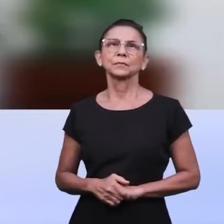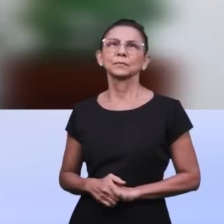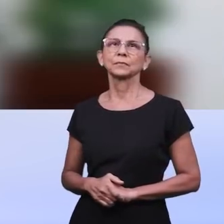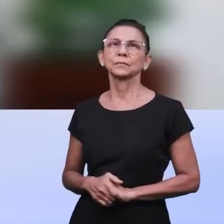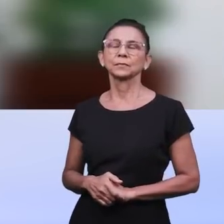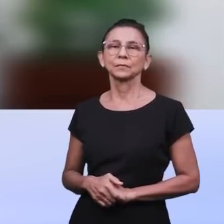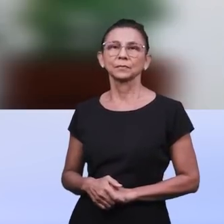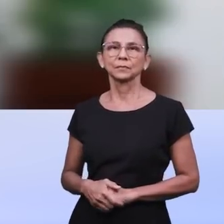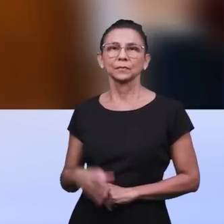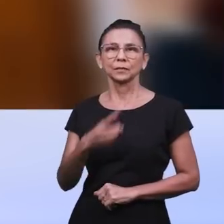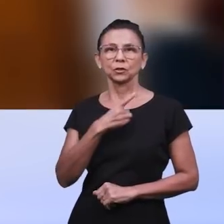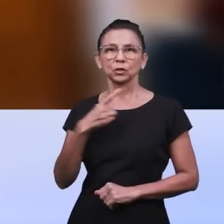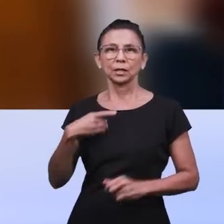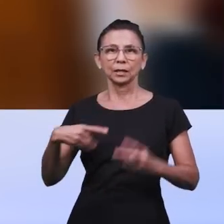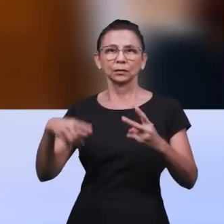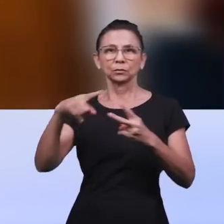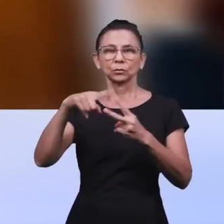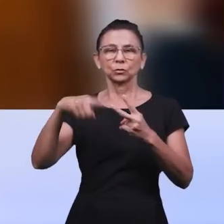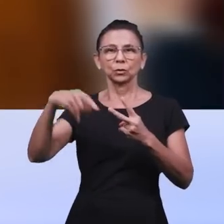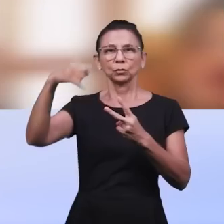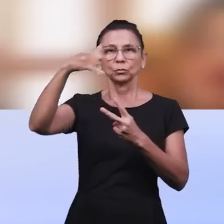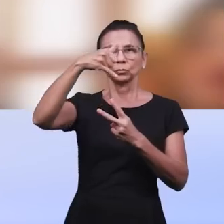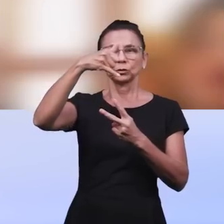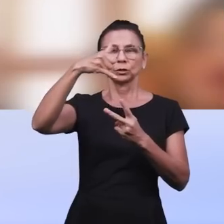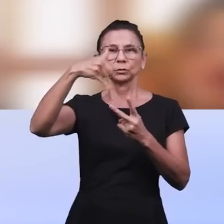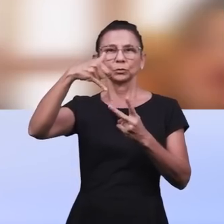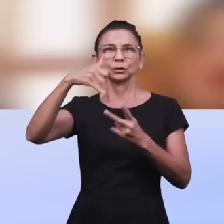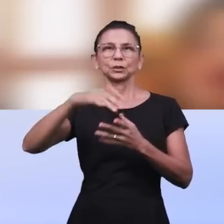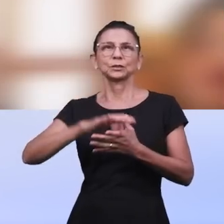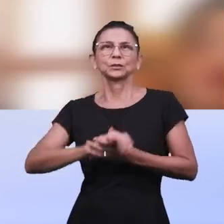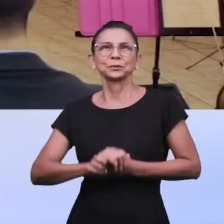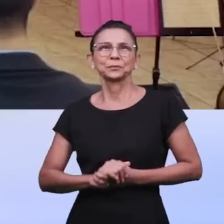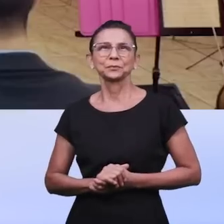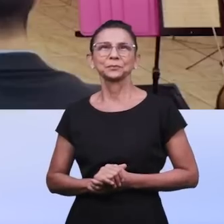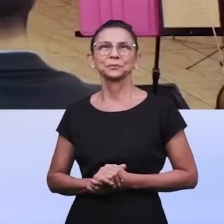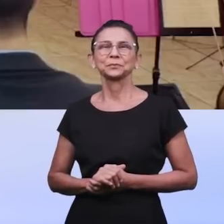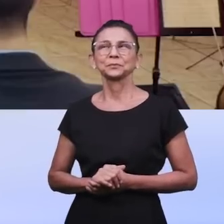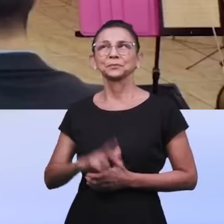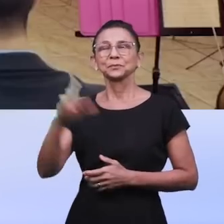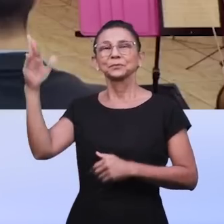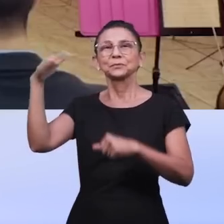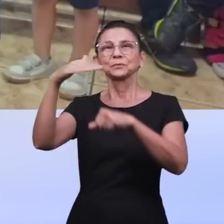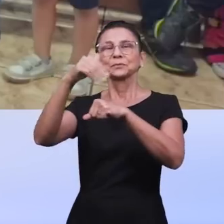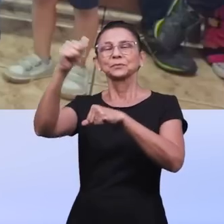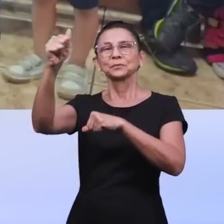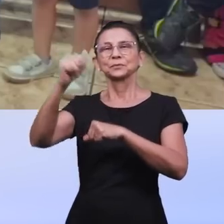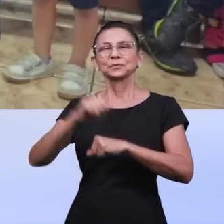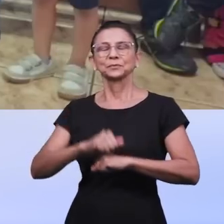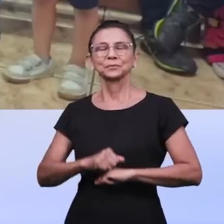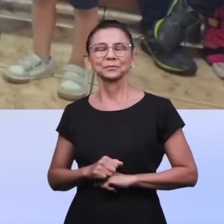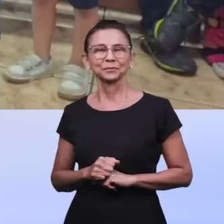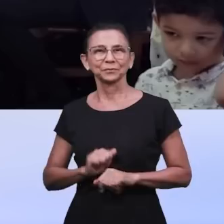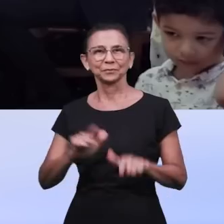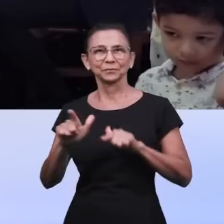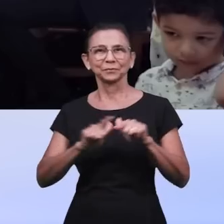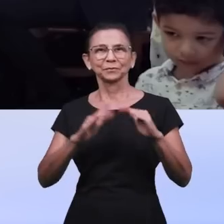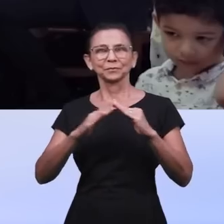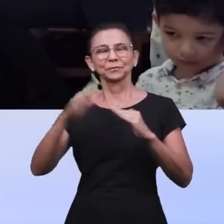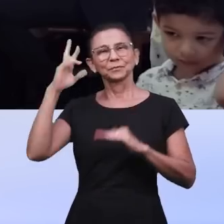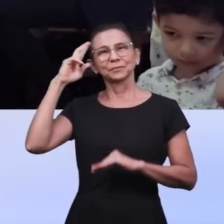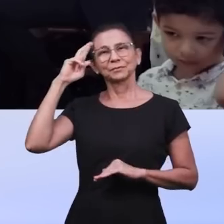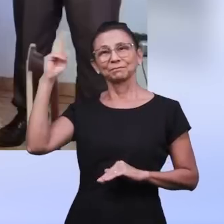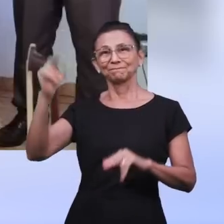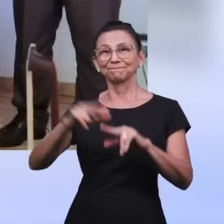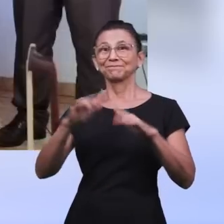No final do evento, aconteceu a unção de 2 diáconos, Diácono Madeira e Diácono Luciano, aonde foram separados